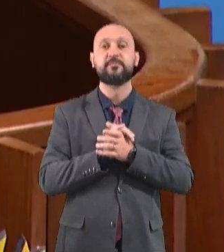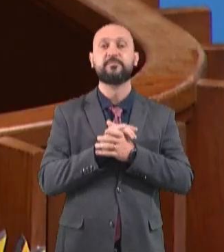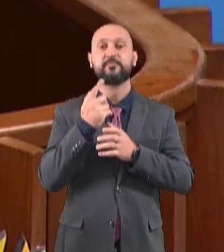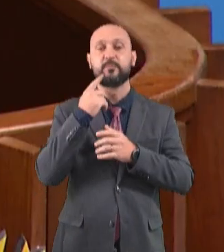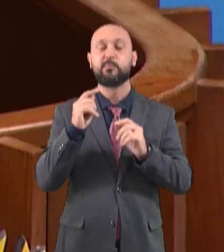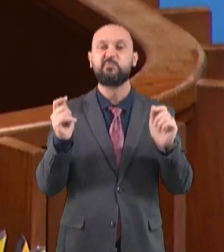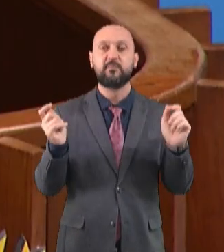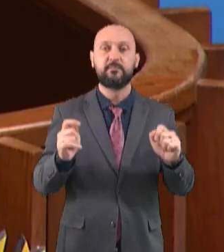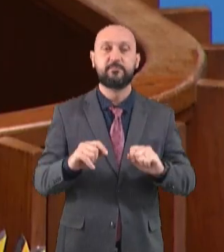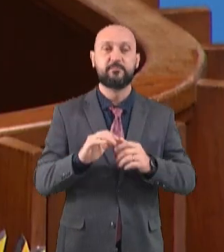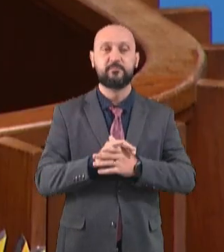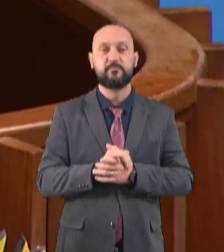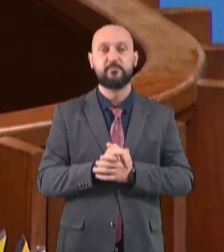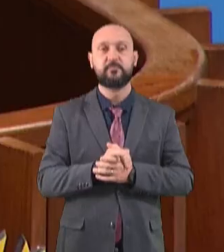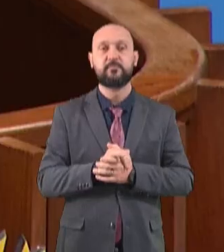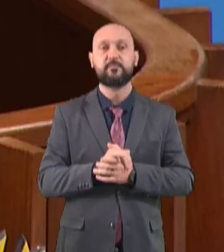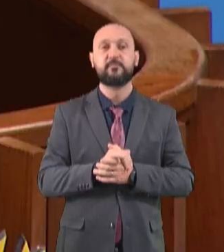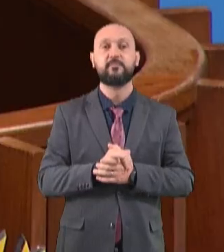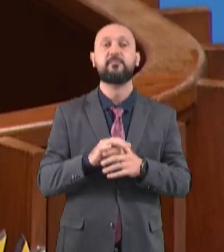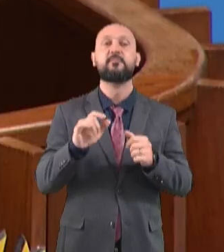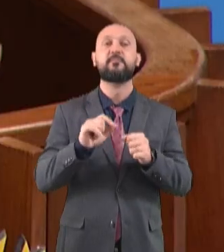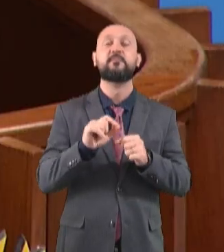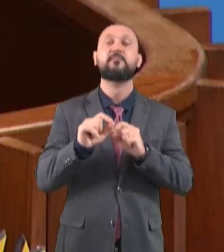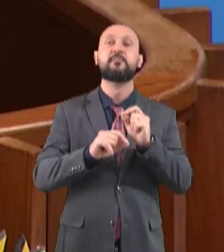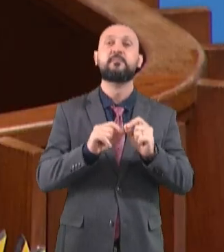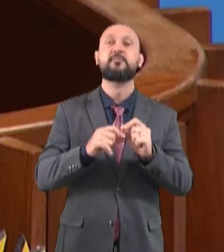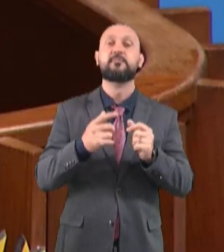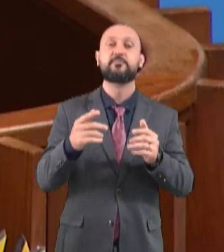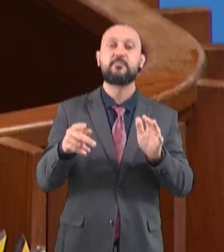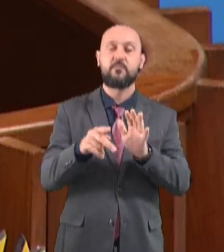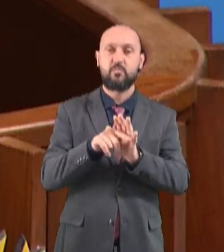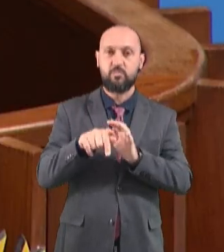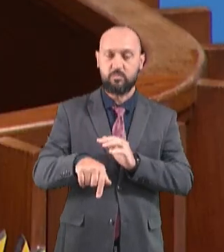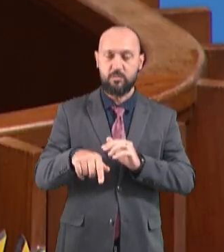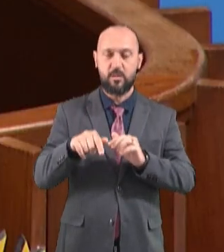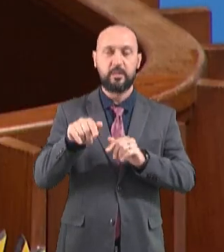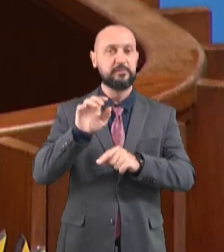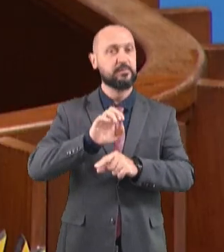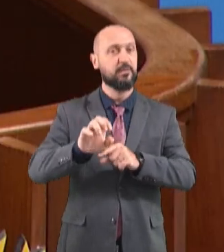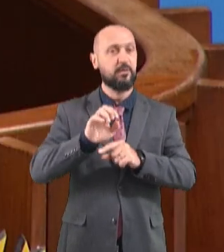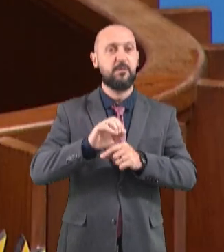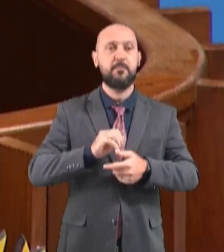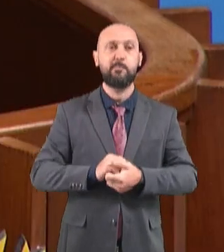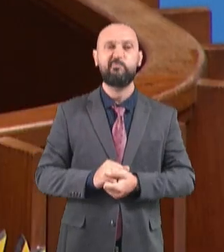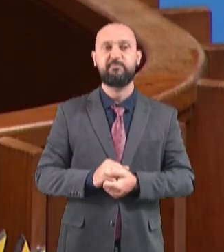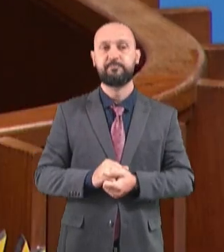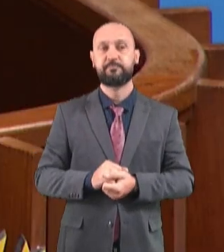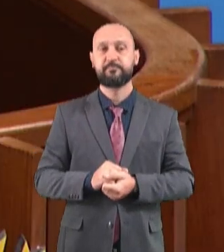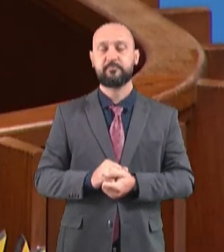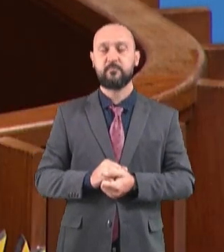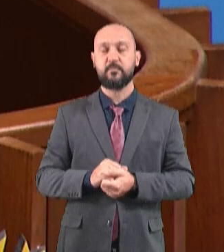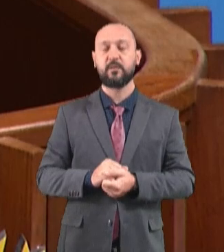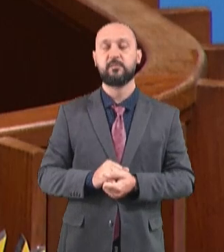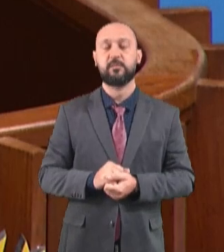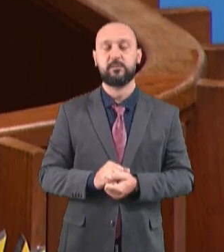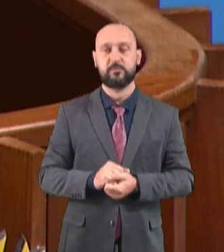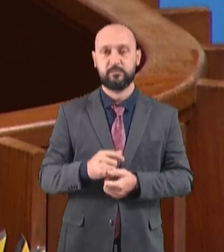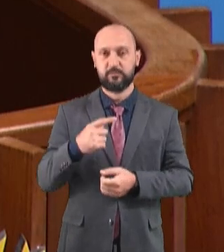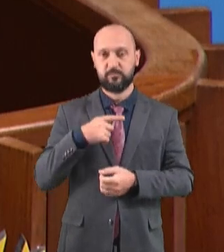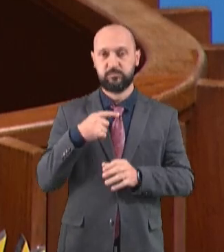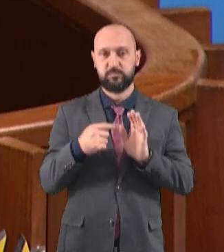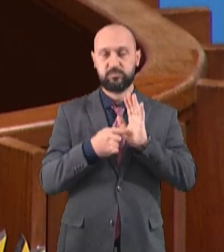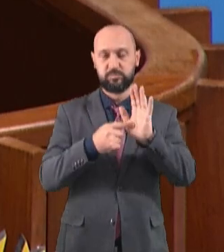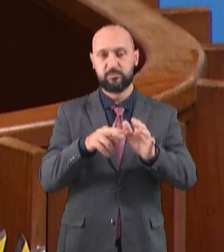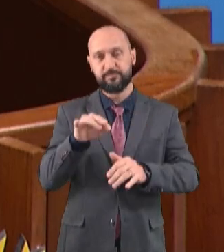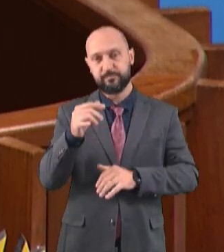estabelecendo as condições e submetendo-as ao crivo do Parlamento Estadual. E, além disso tudo, ele